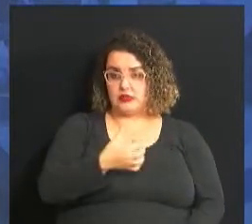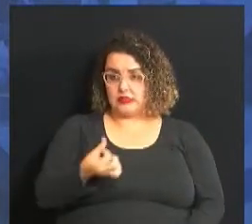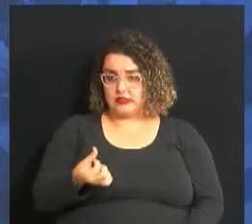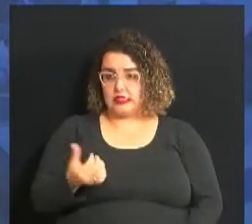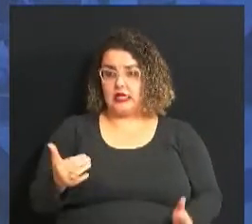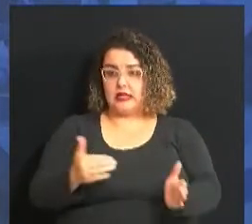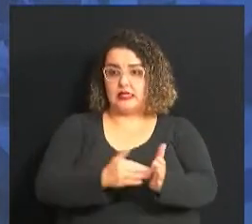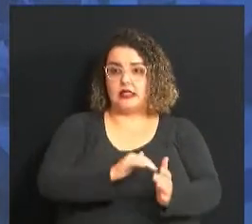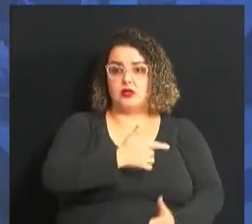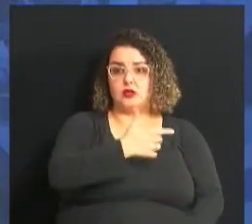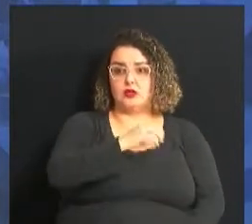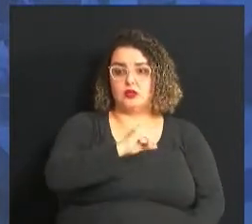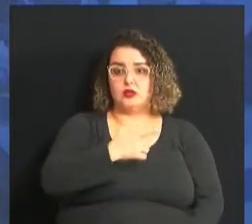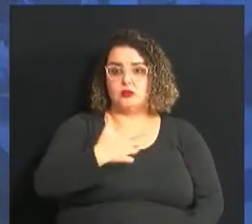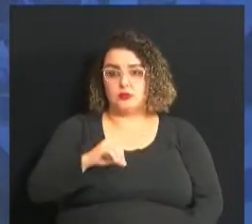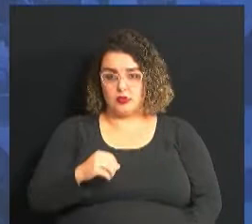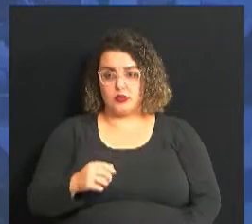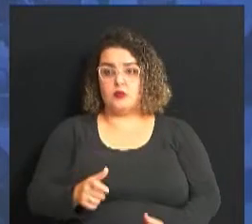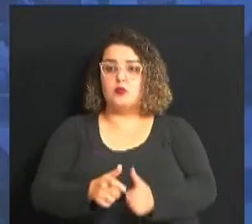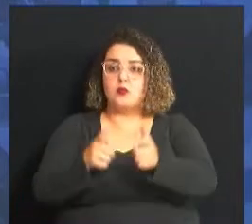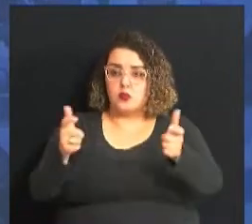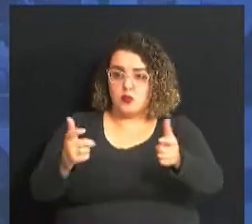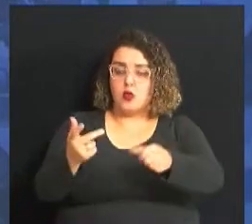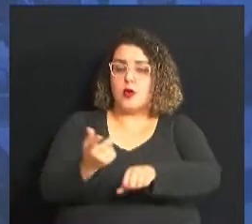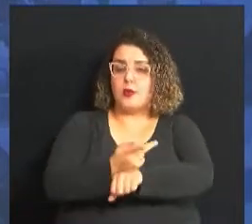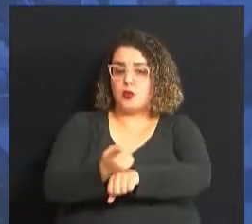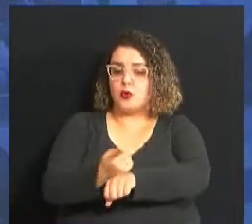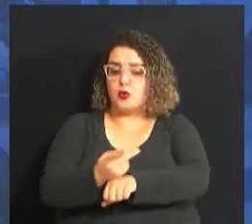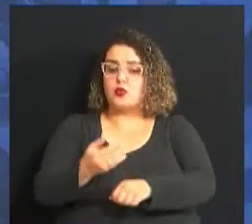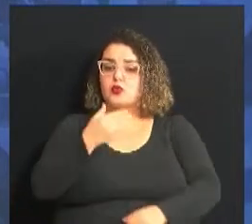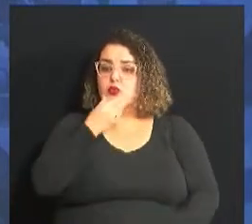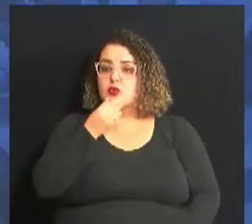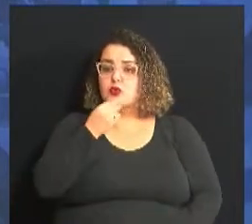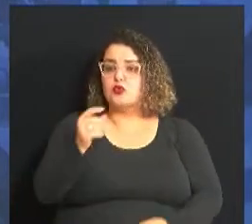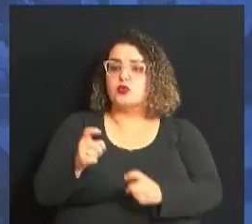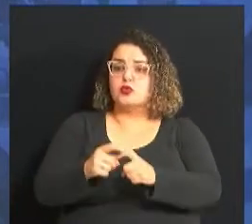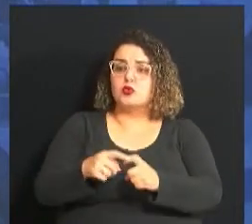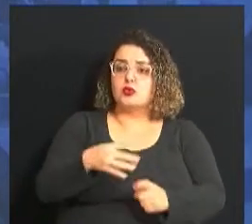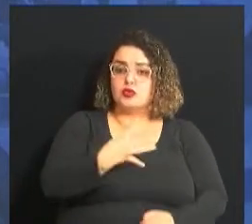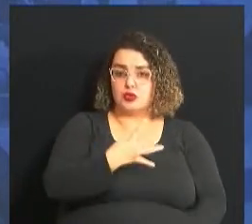2020, houve um aumento da procura do homem pelo médico de